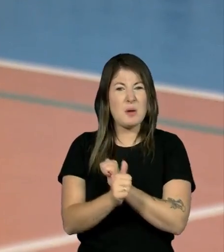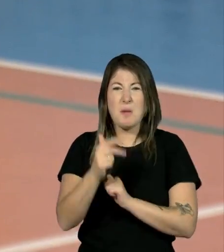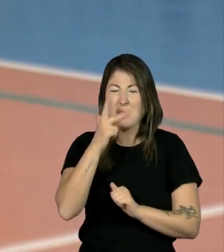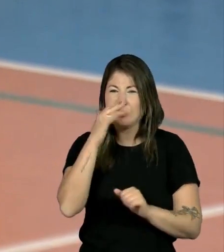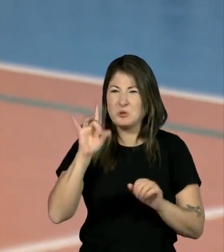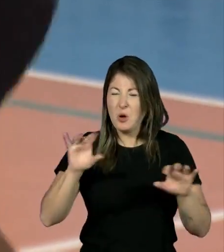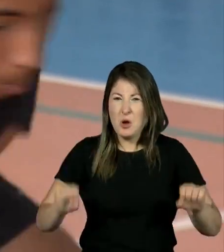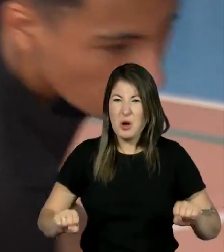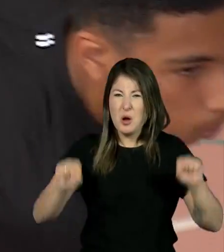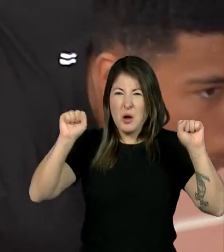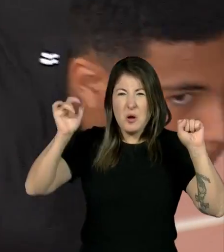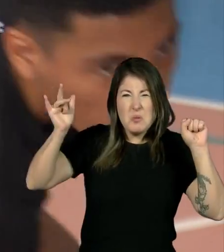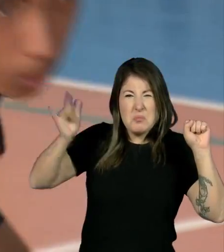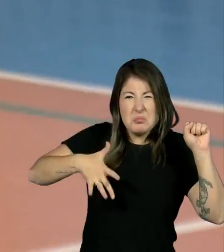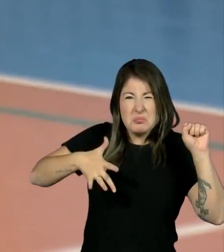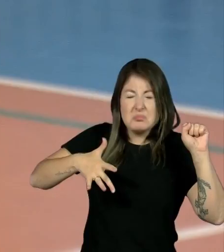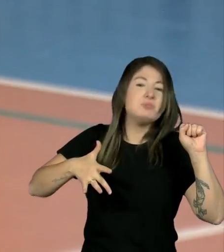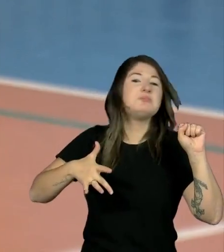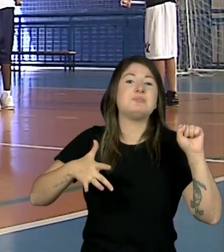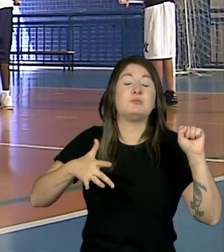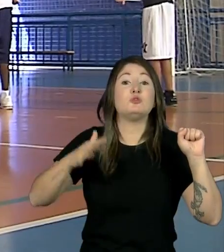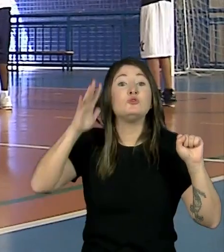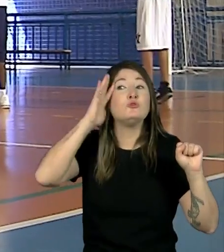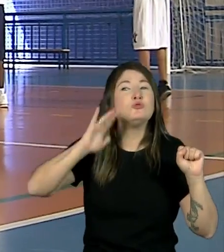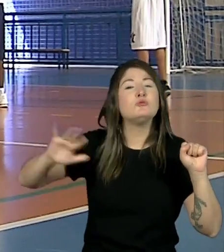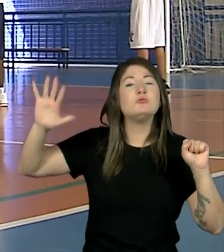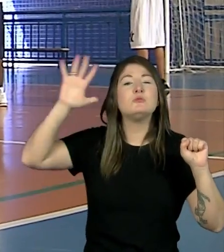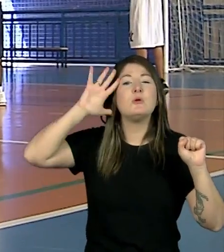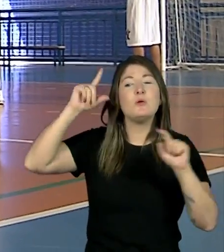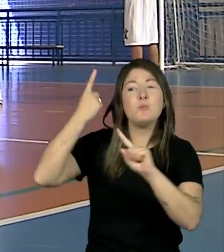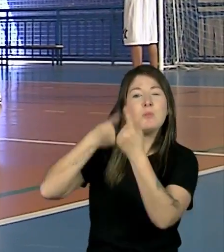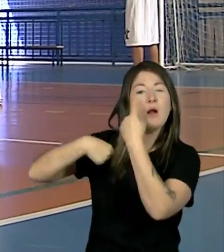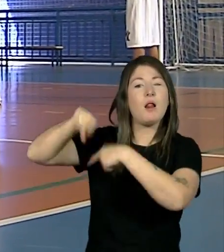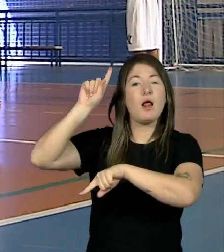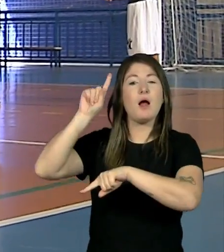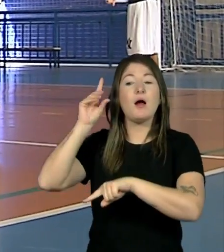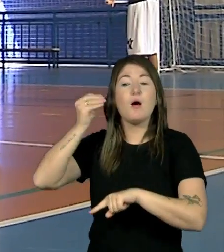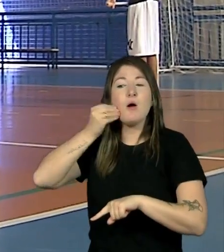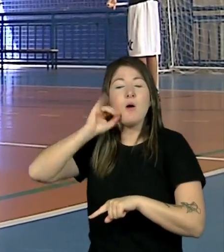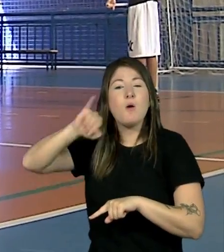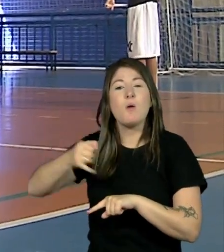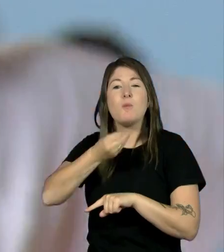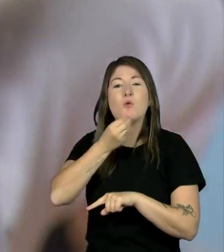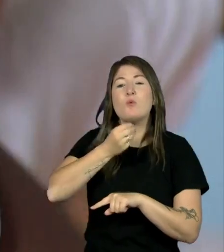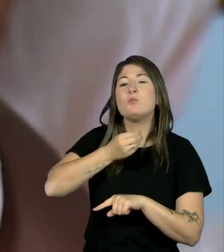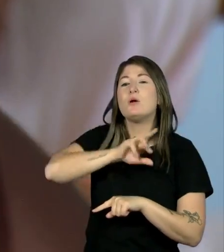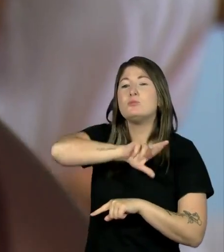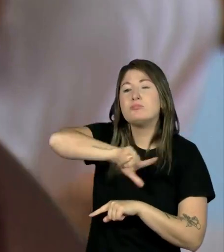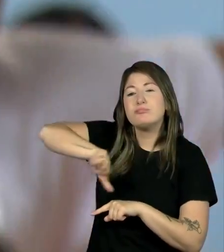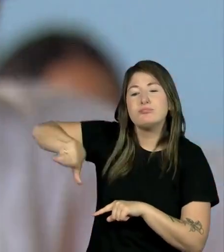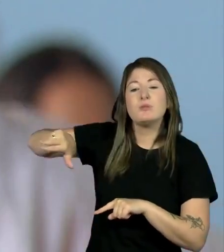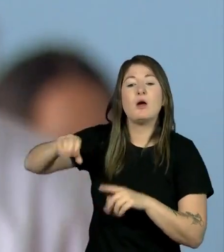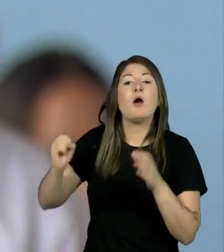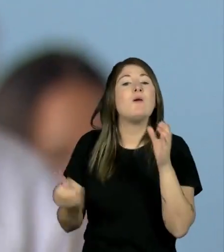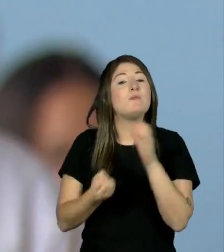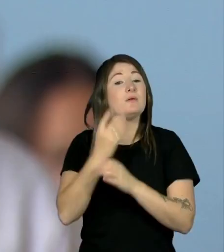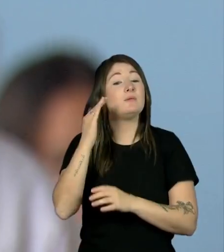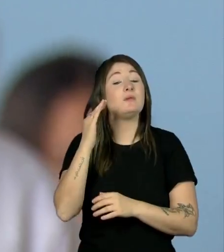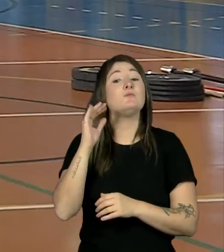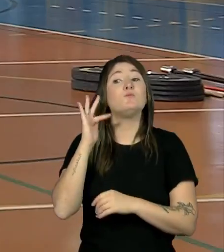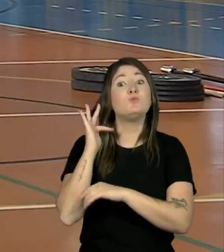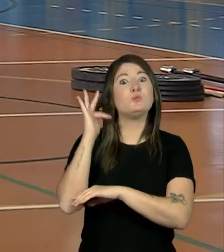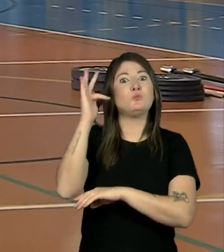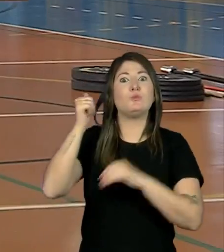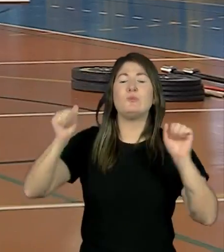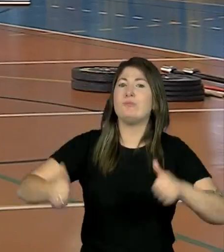É sobre levantar sonhos, levantar novas oportunidades. A construção de um futuro sólido passa sempre pelo